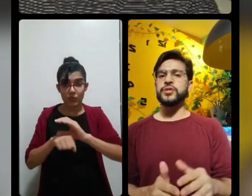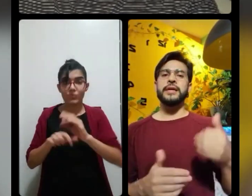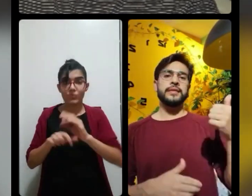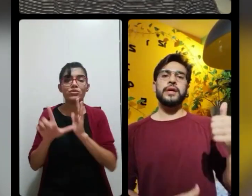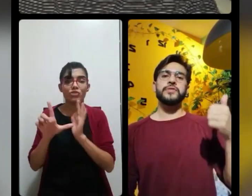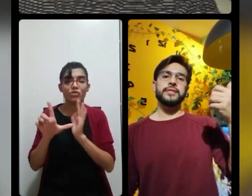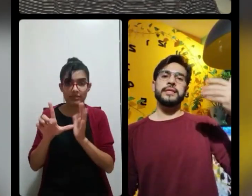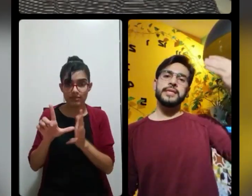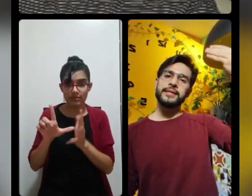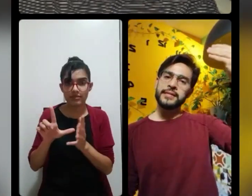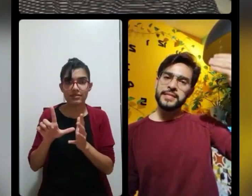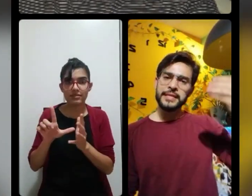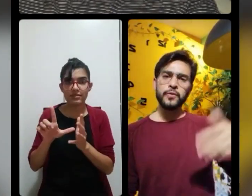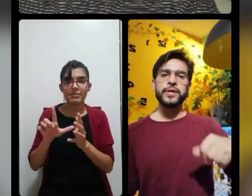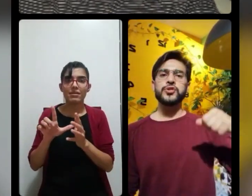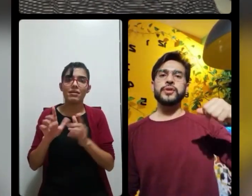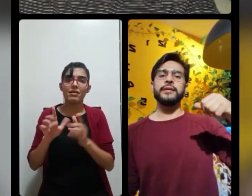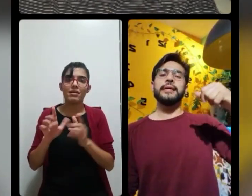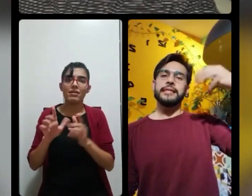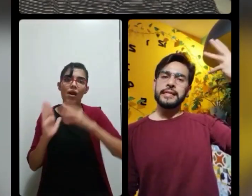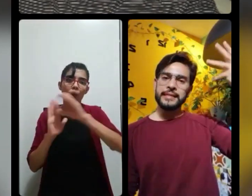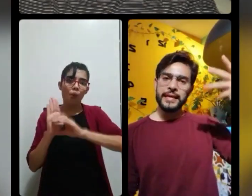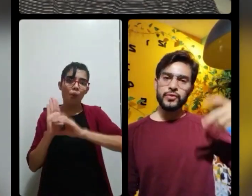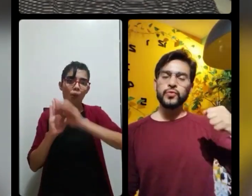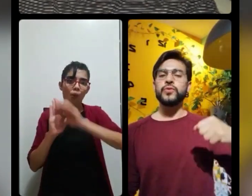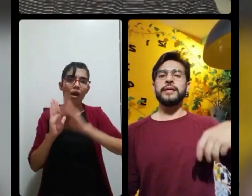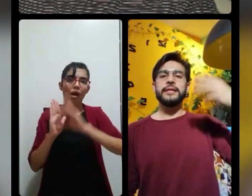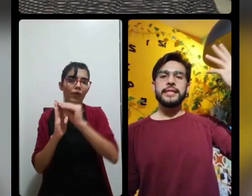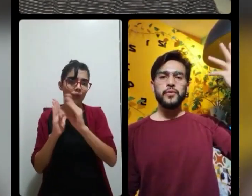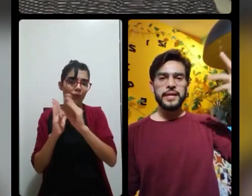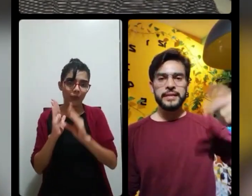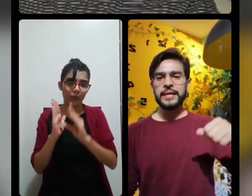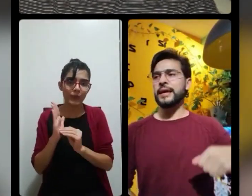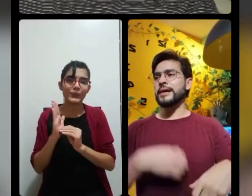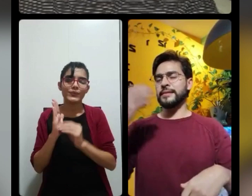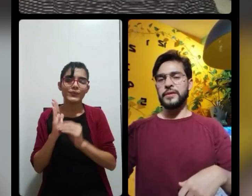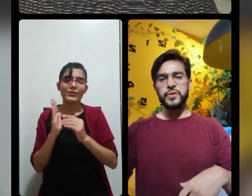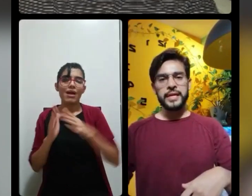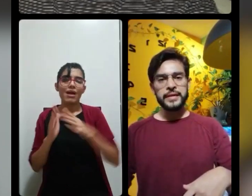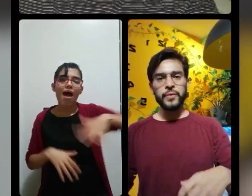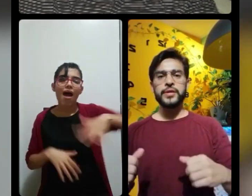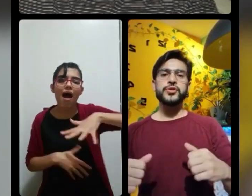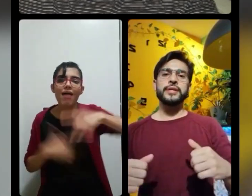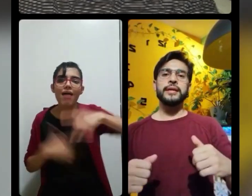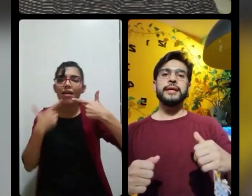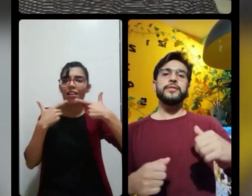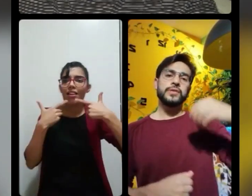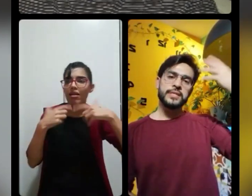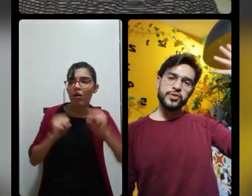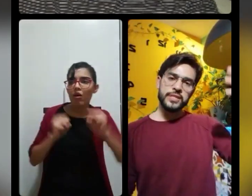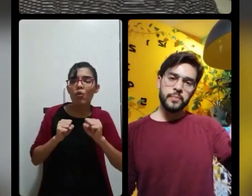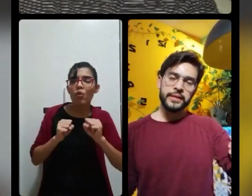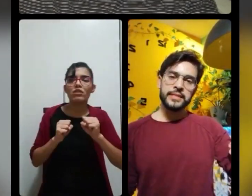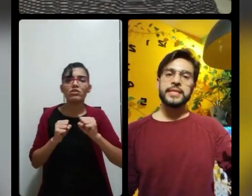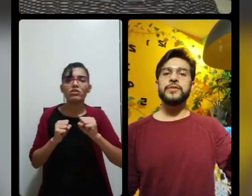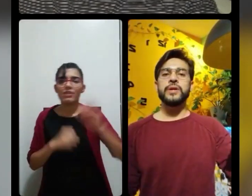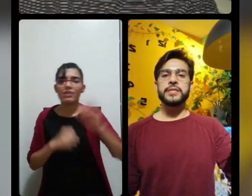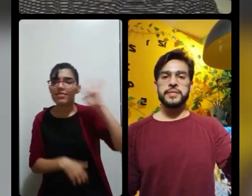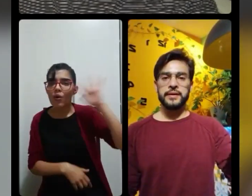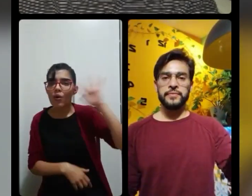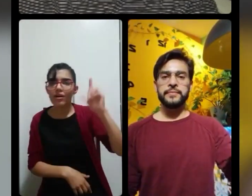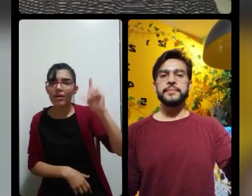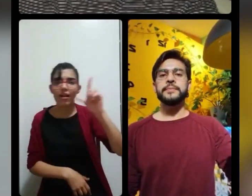vamos imaginar. Então, lá você tem as cadeiras de linguística, de literatura, teoria literária, teoria linguística, todas as disciplinas